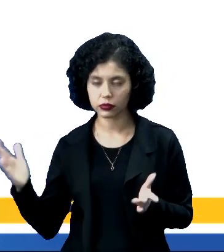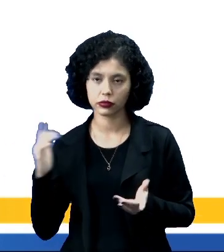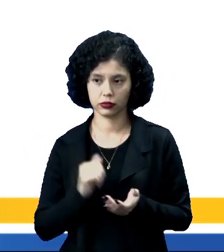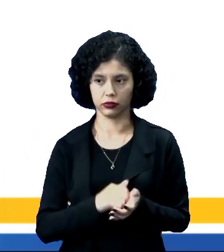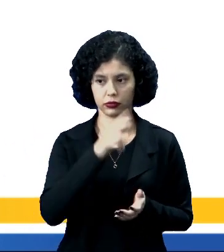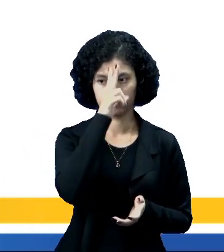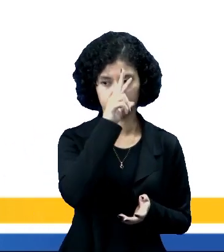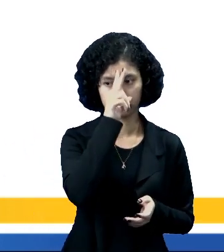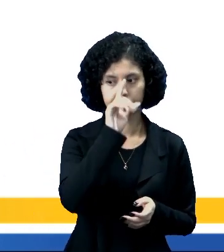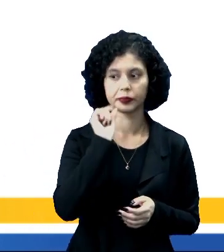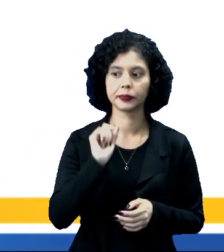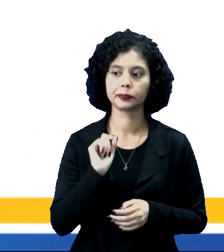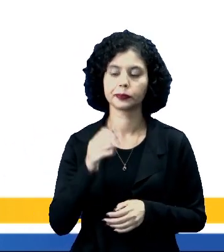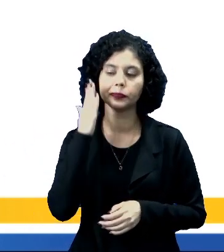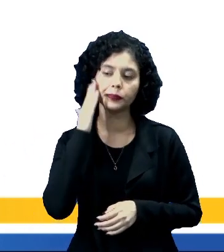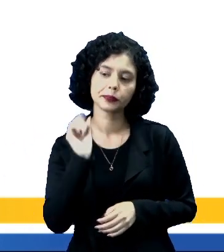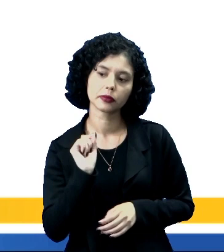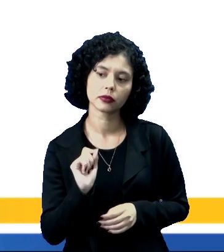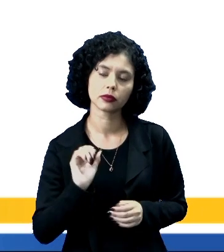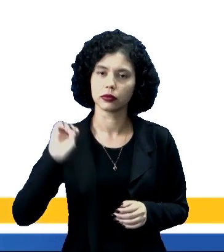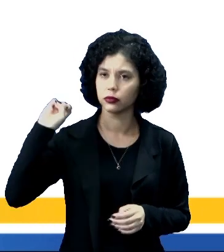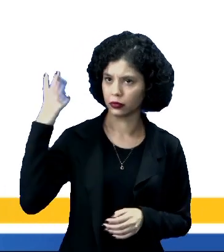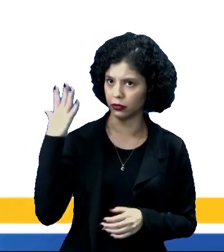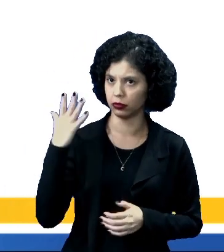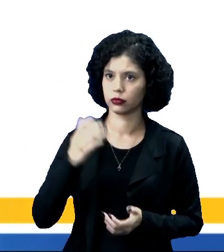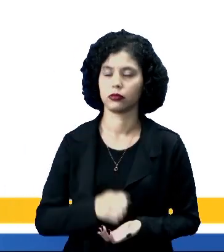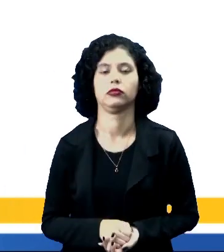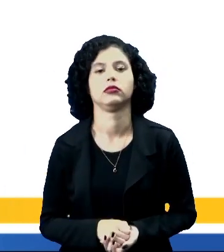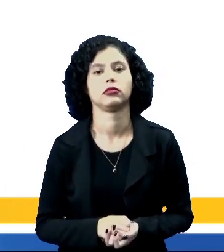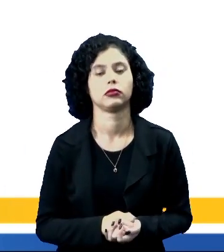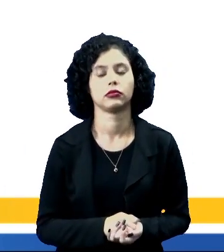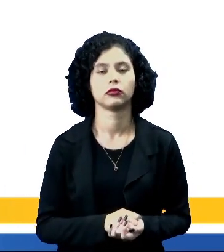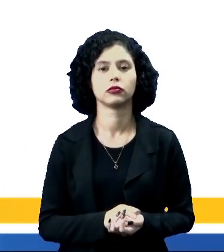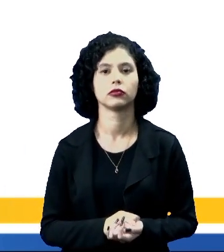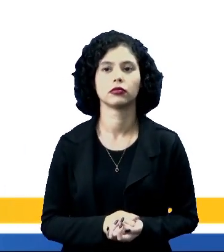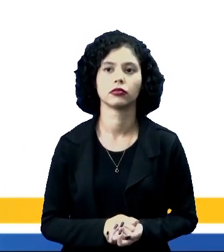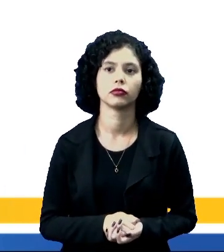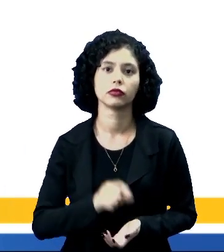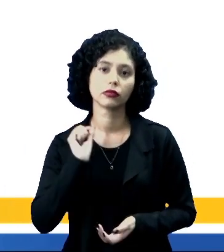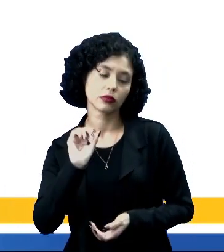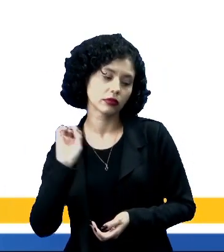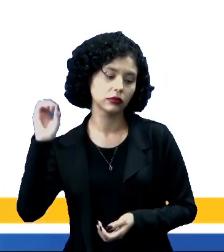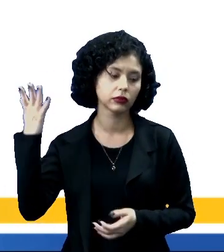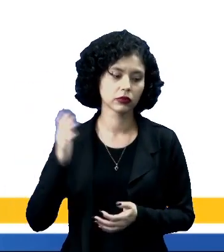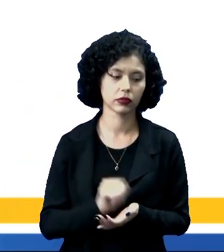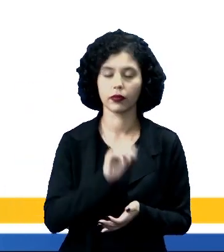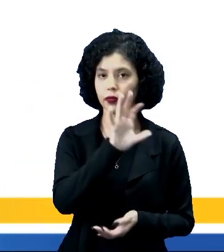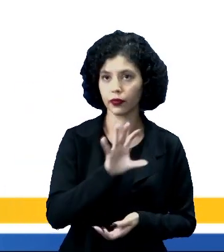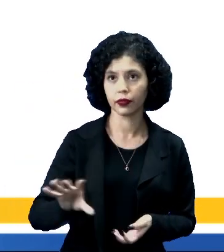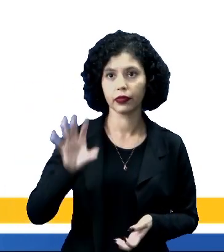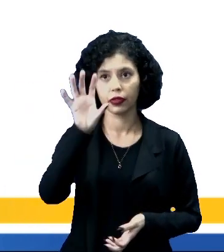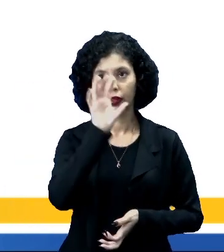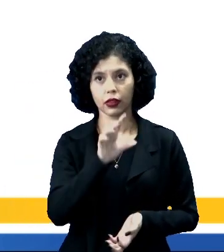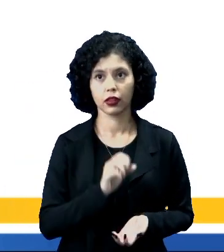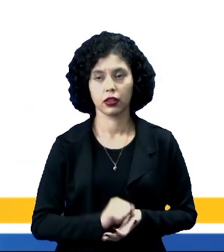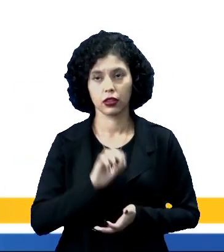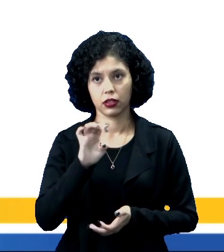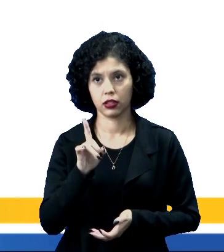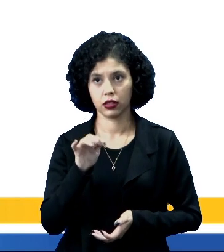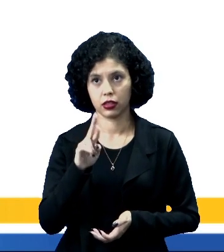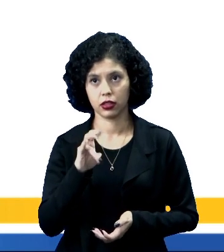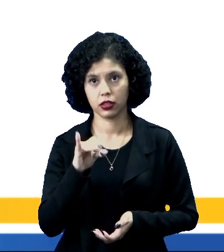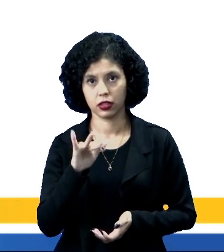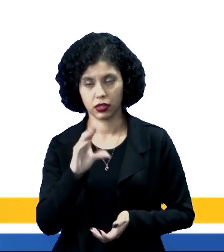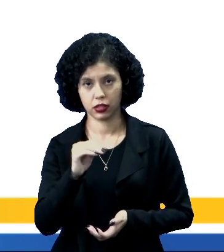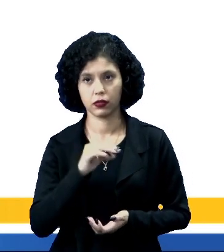vale a gente também entendeu onde é que acontece esse processo que vai acontecer numa região chamada de